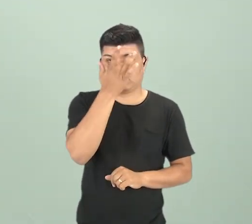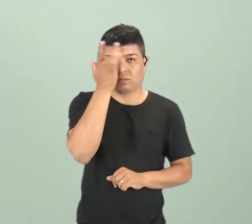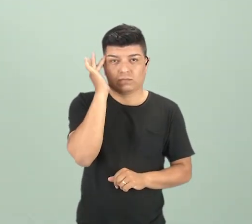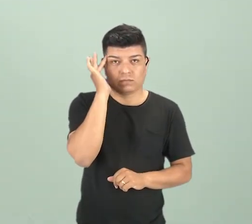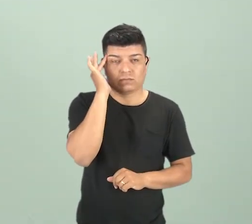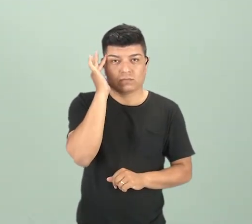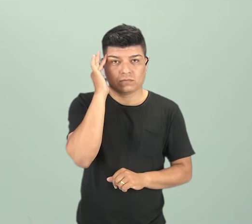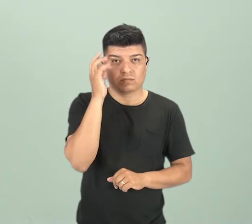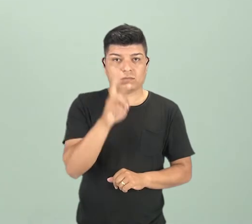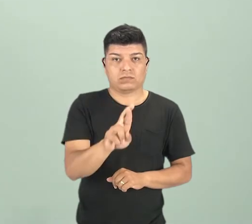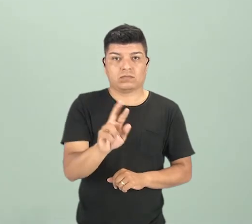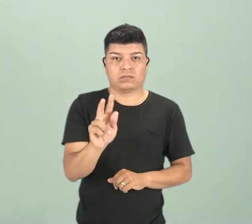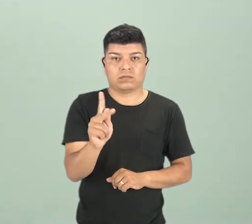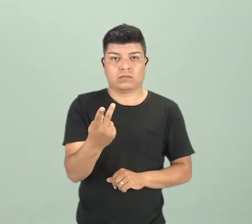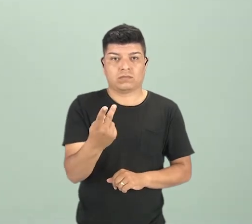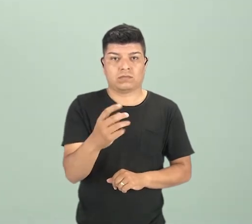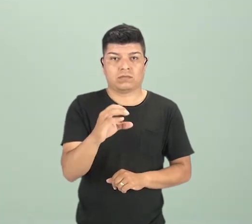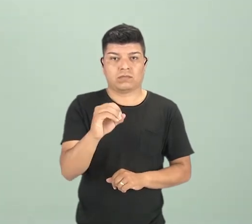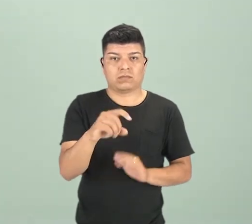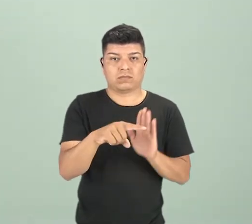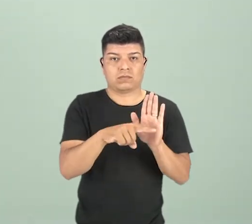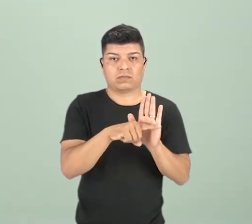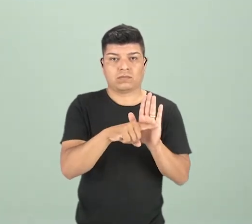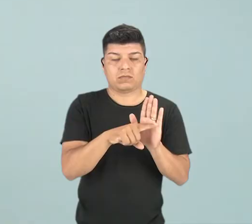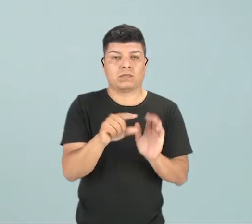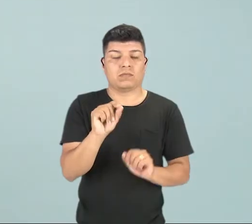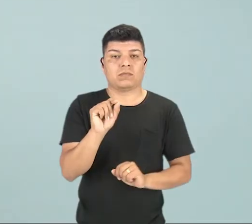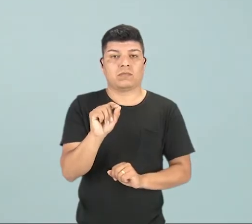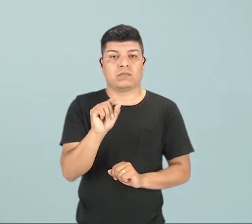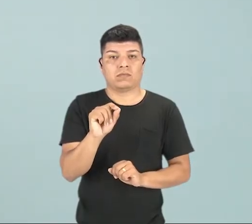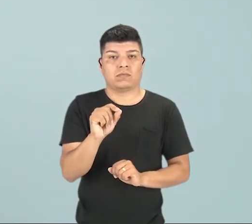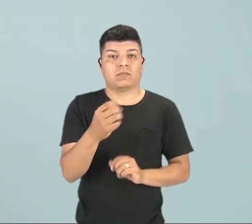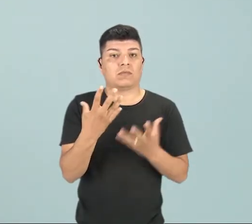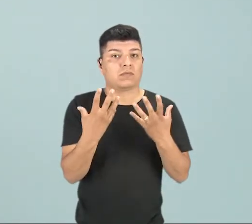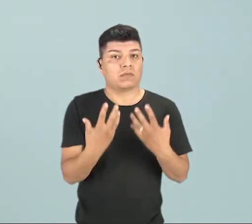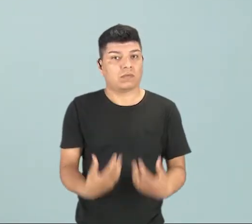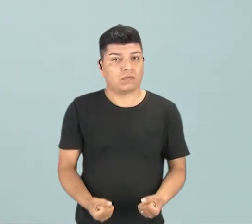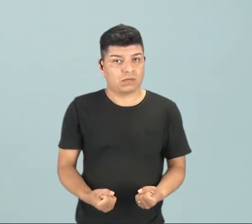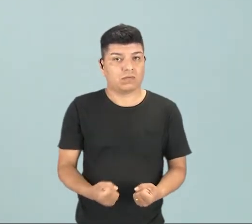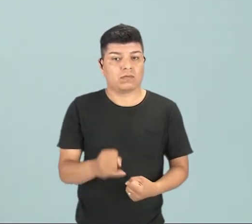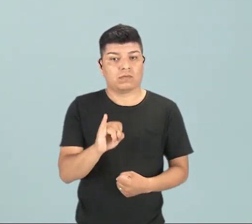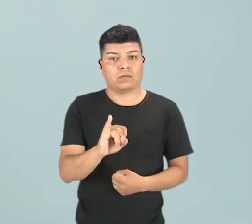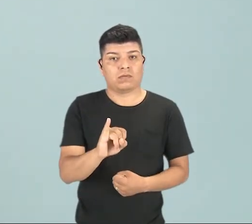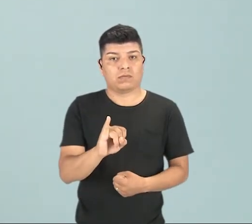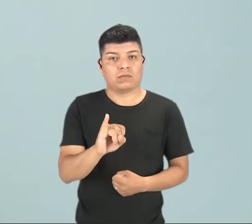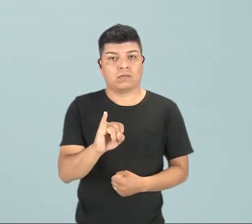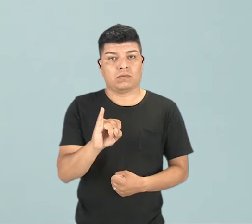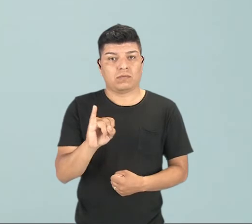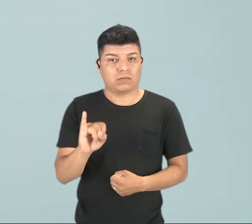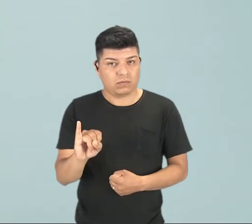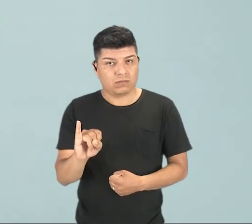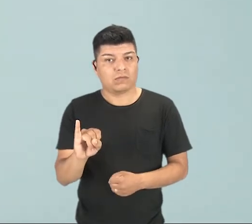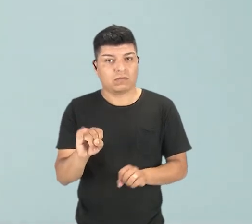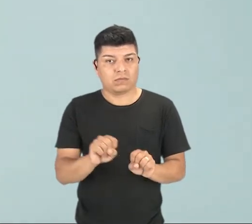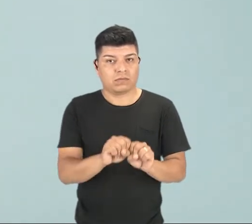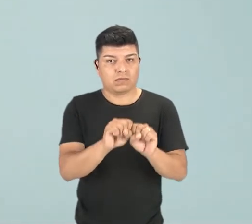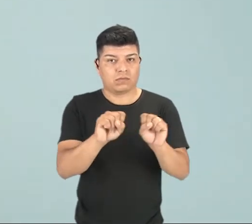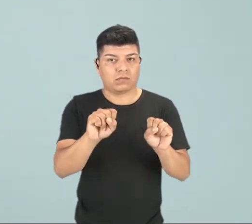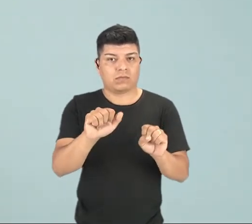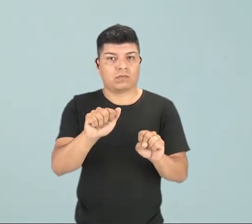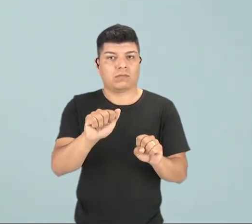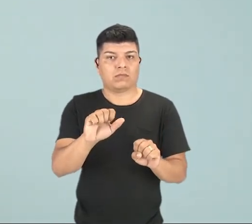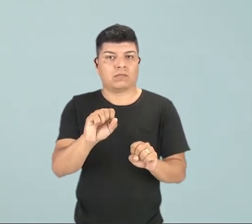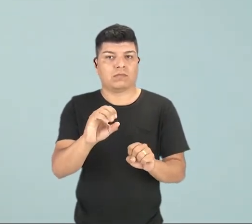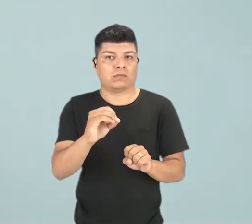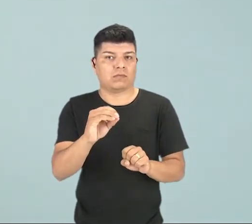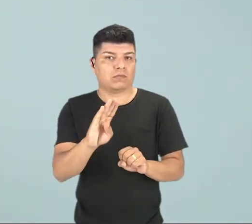pessoa RHO negativo, ela vai ser recessiva, Izinho no sistema OAB, e